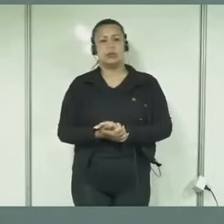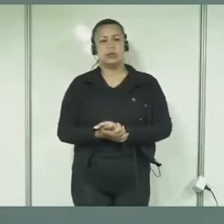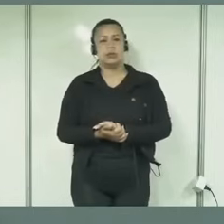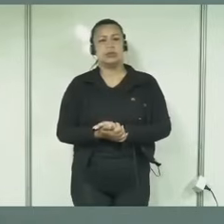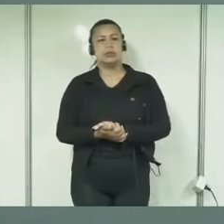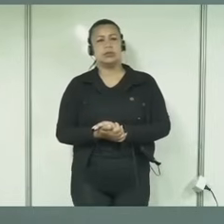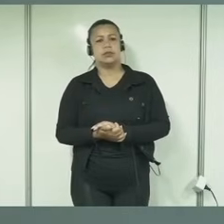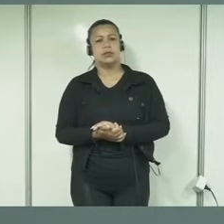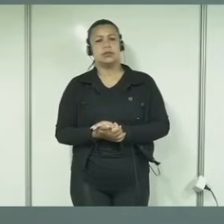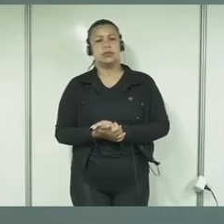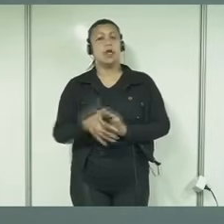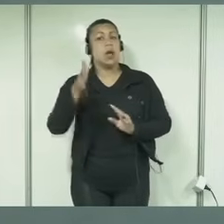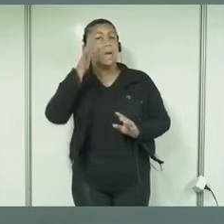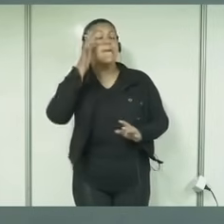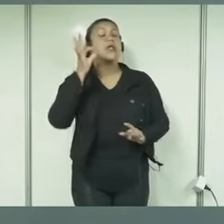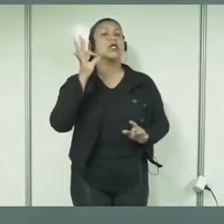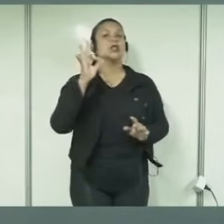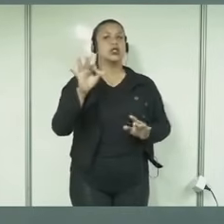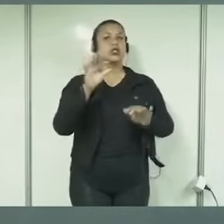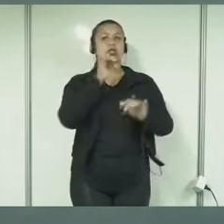Vejam o que eu vou dizer para vocês.